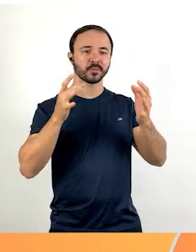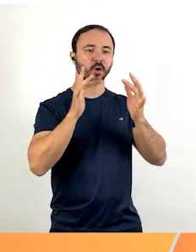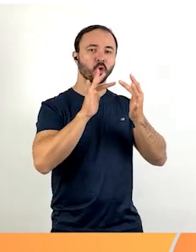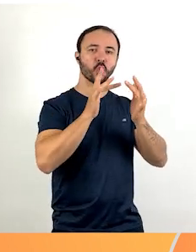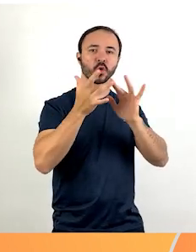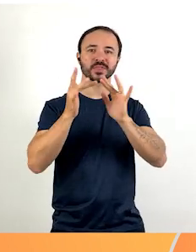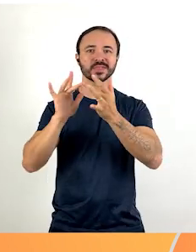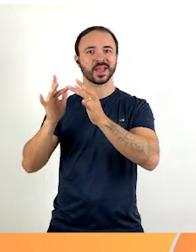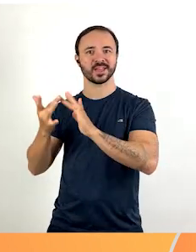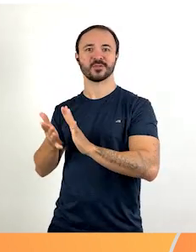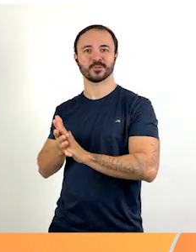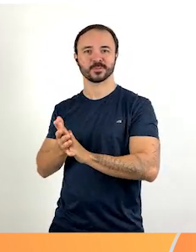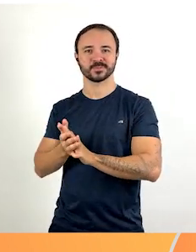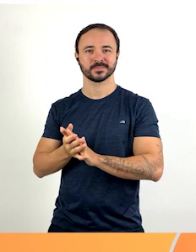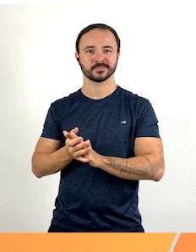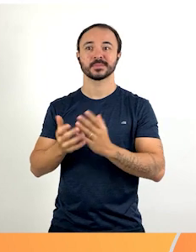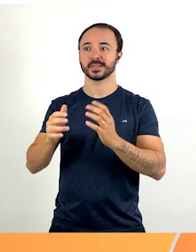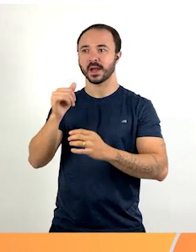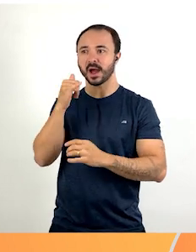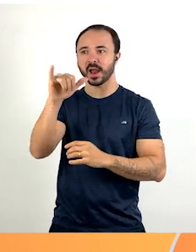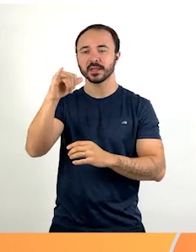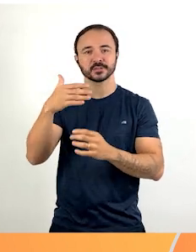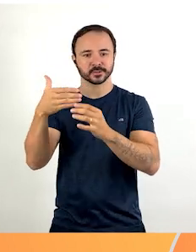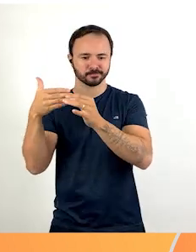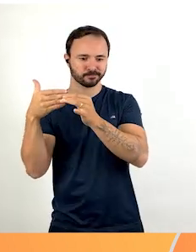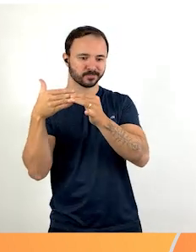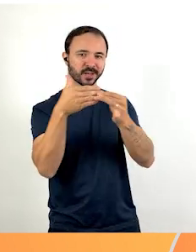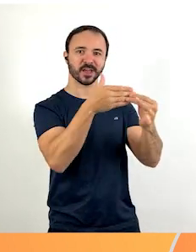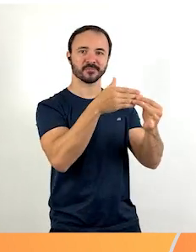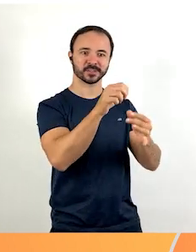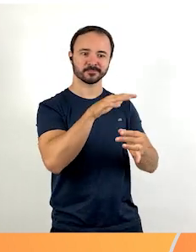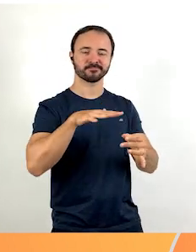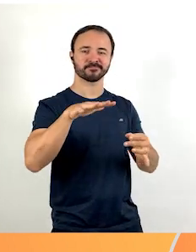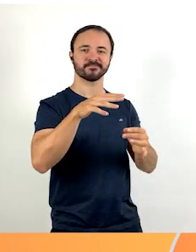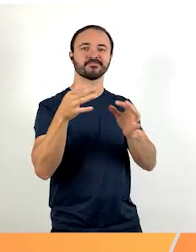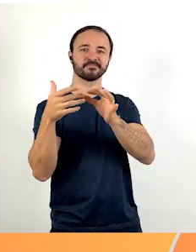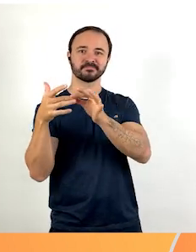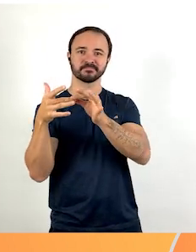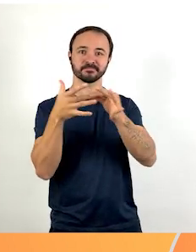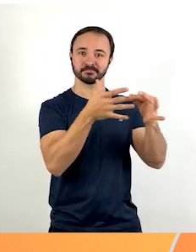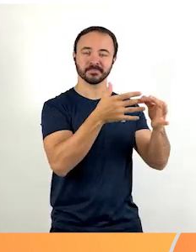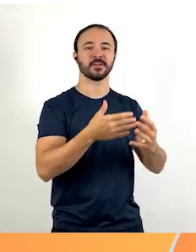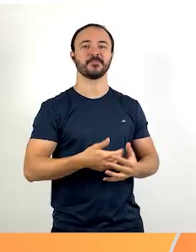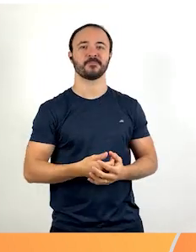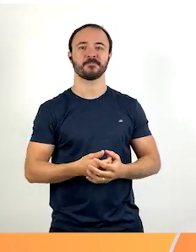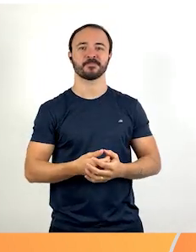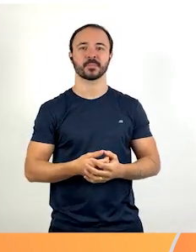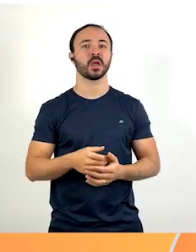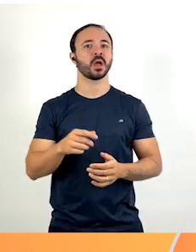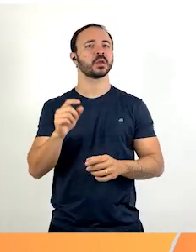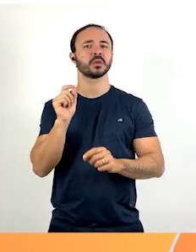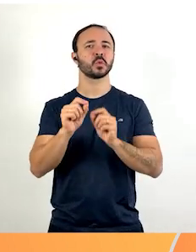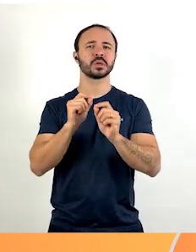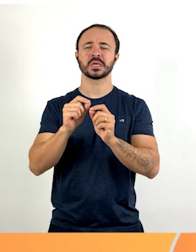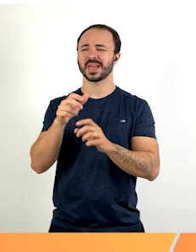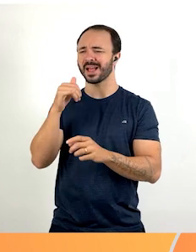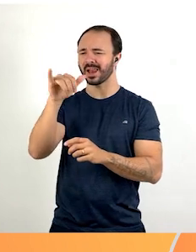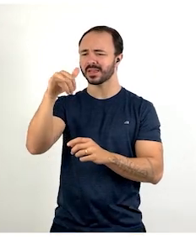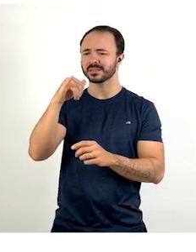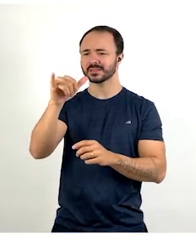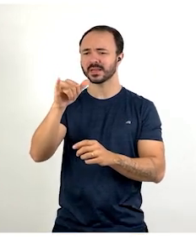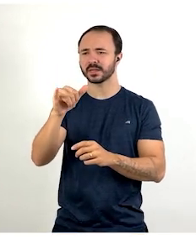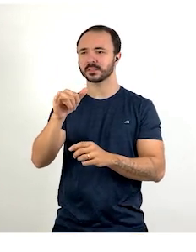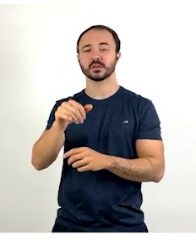é por onde acontece a passagem dessa corrente elétrica. Corrente elétrica é a passagem de elétrons, cargas negativas